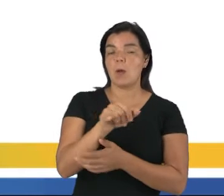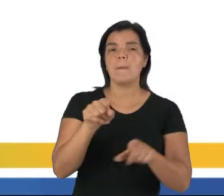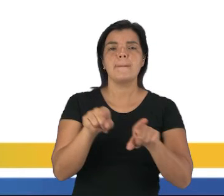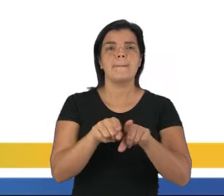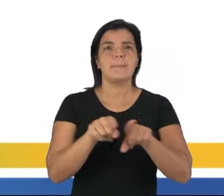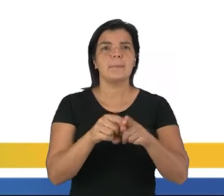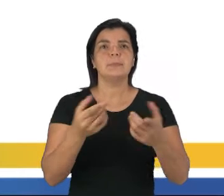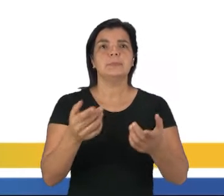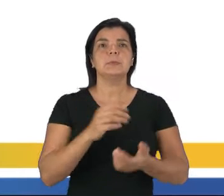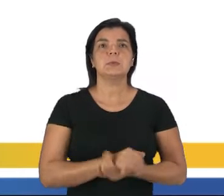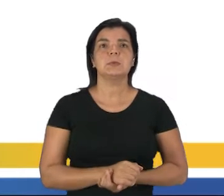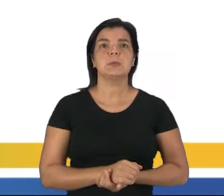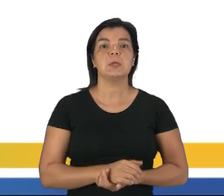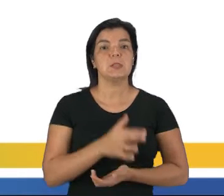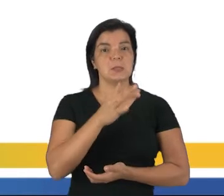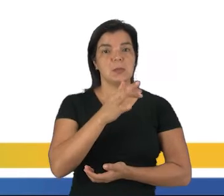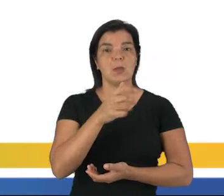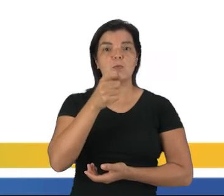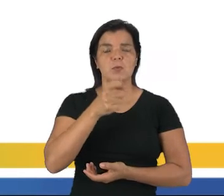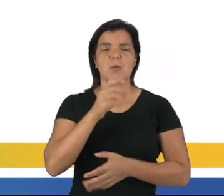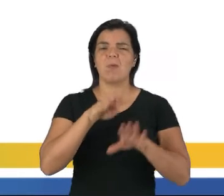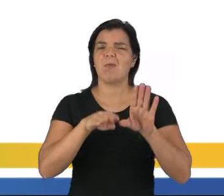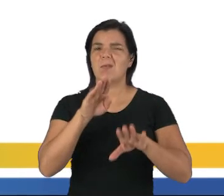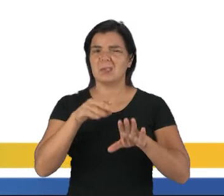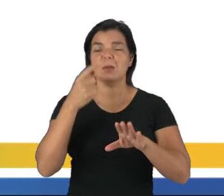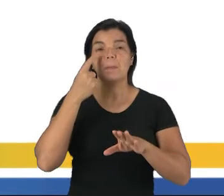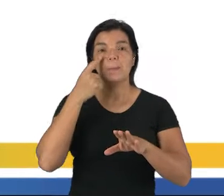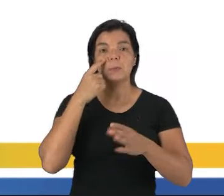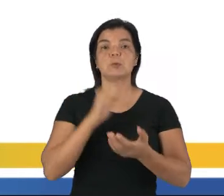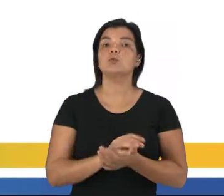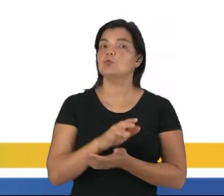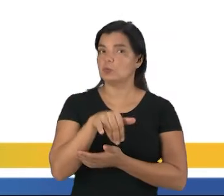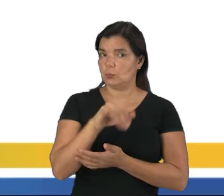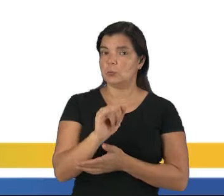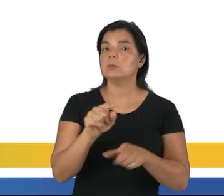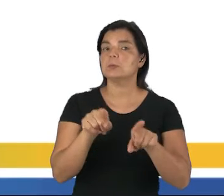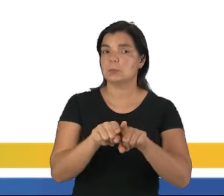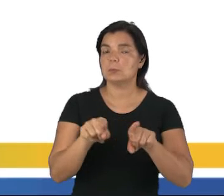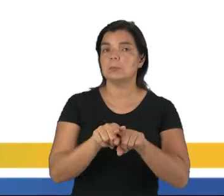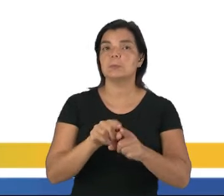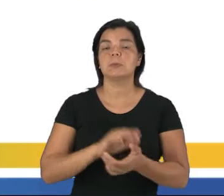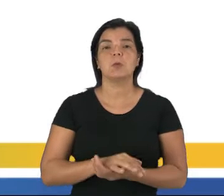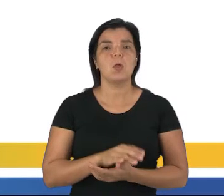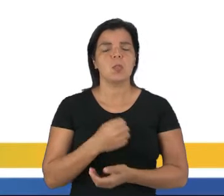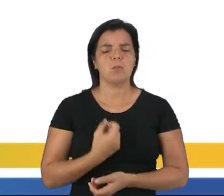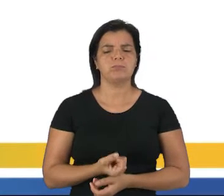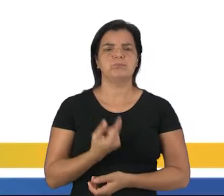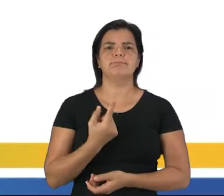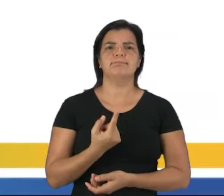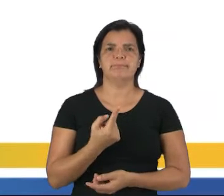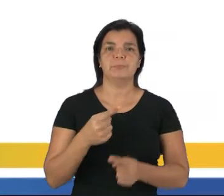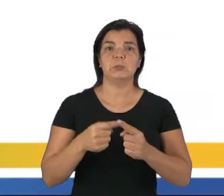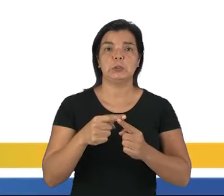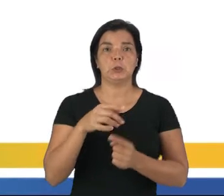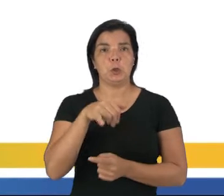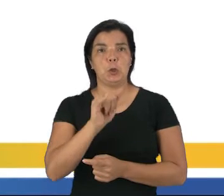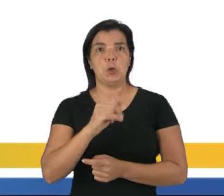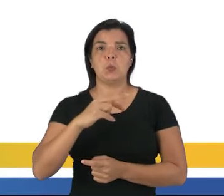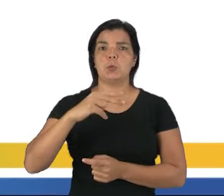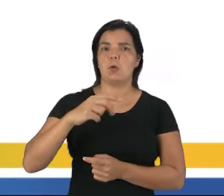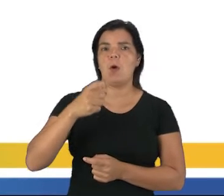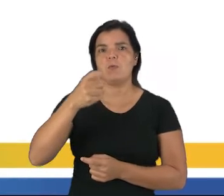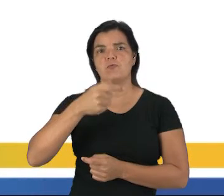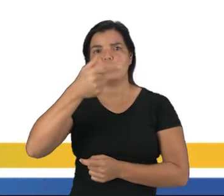ficar aqui, né, esse f de x, muitas vezes a gente pode chamar isso aqui de y, tá? Então, não estranhe se tiver, tipo, y igual a